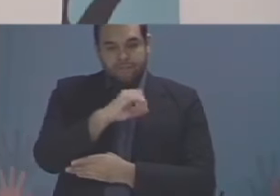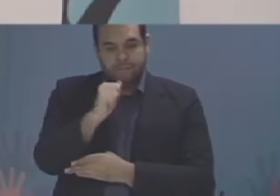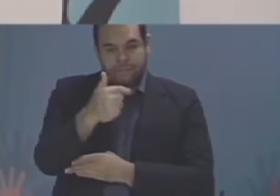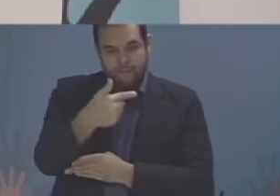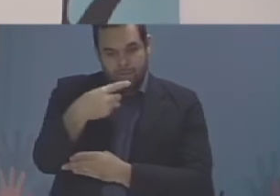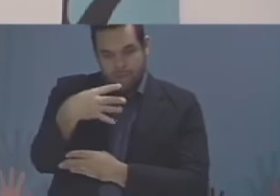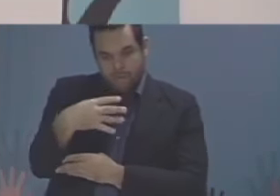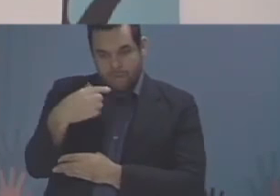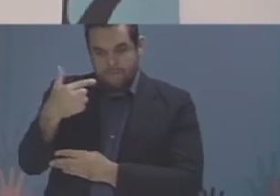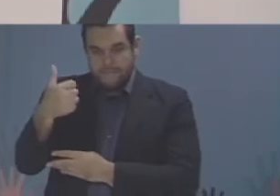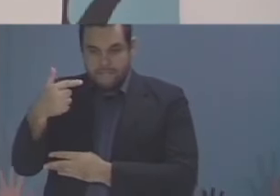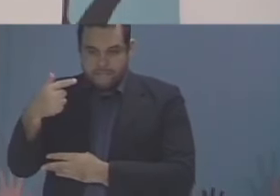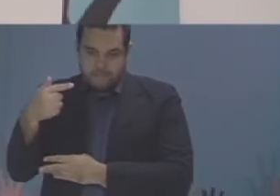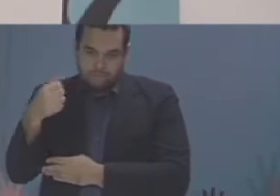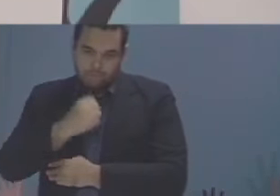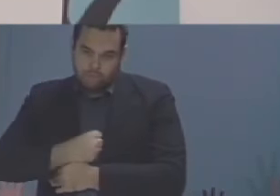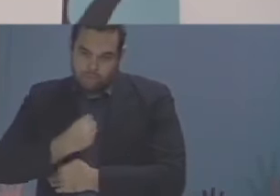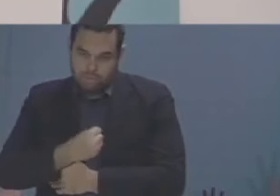e 27 de agosto.